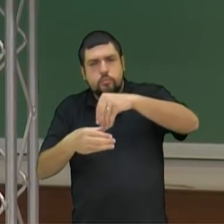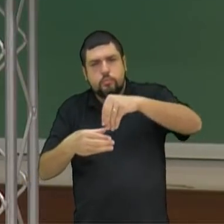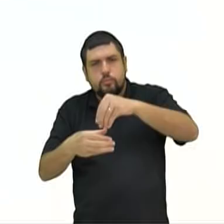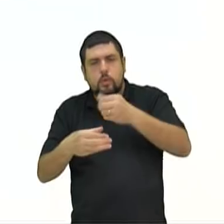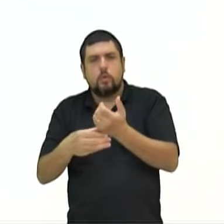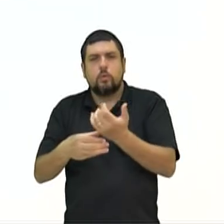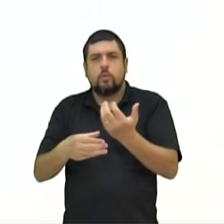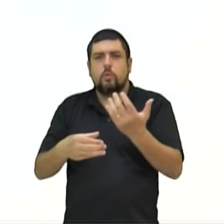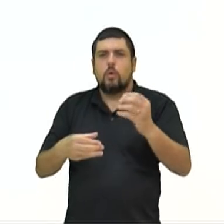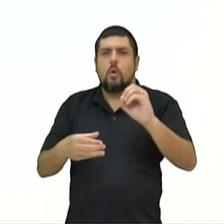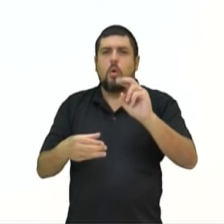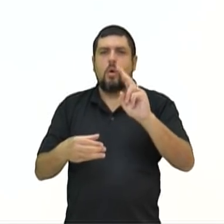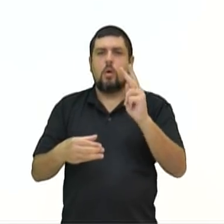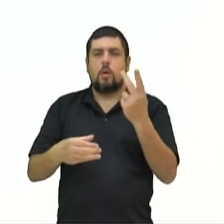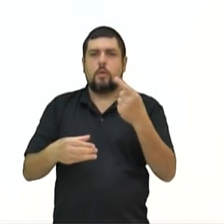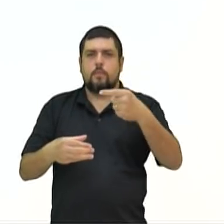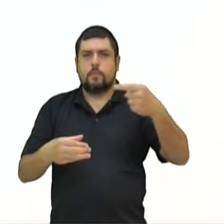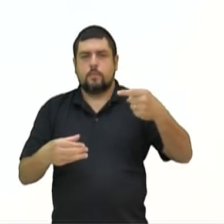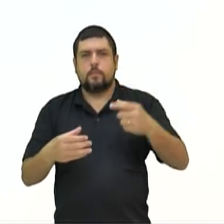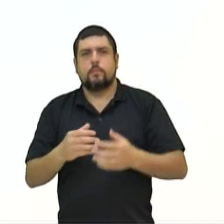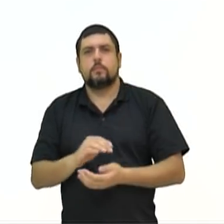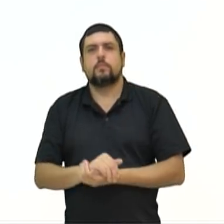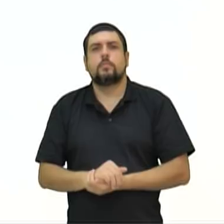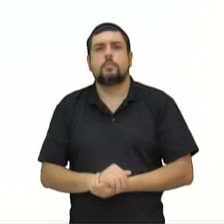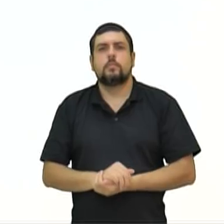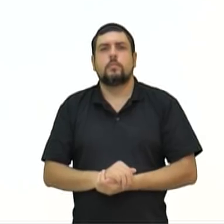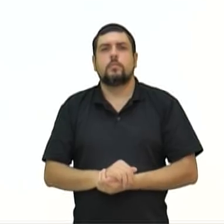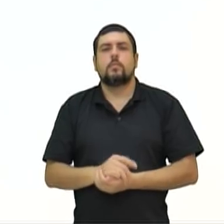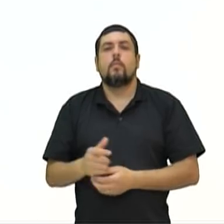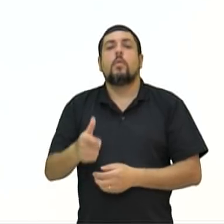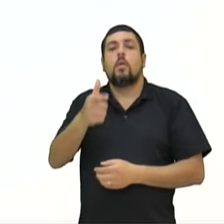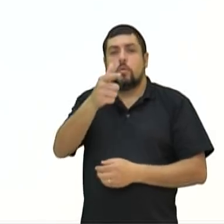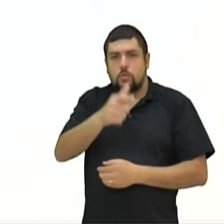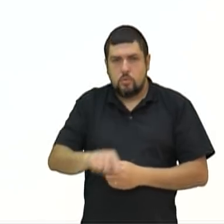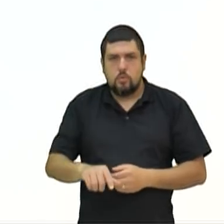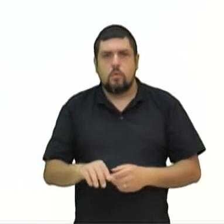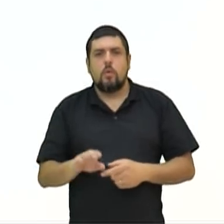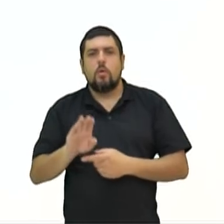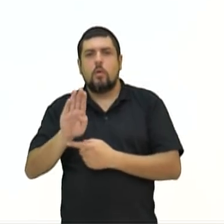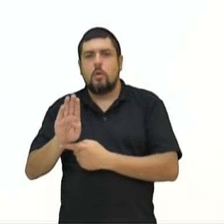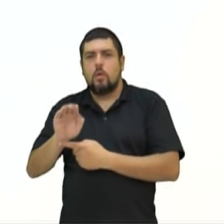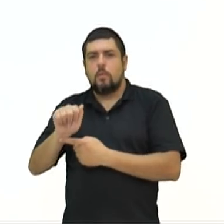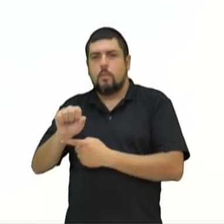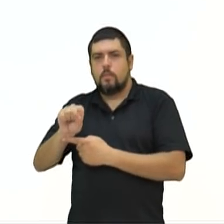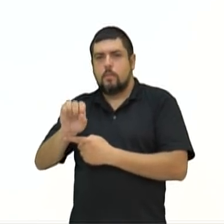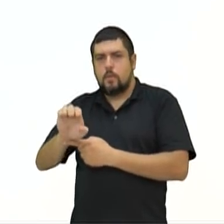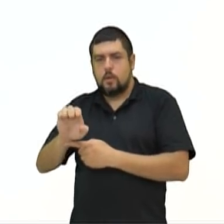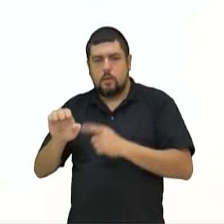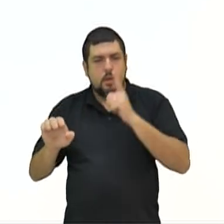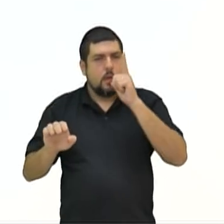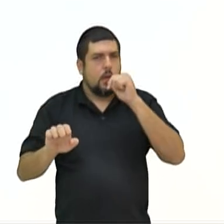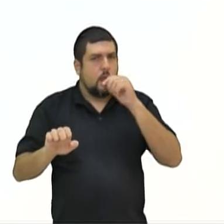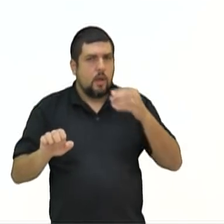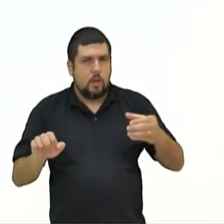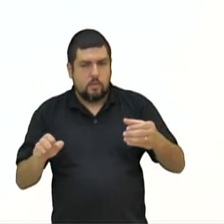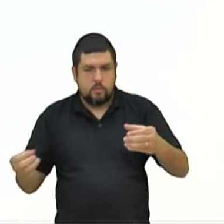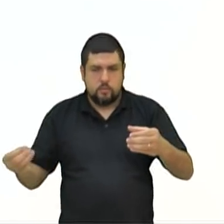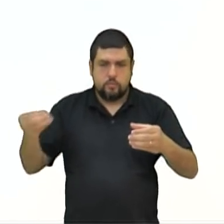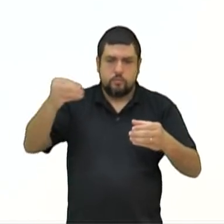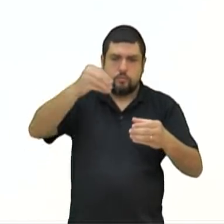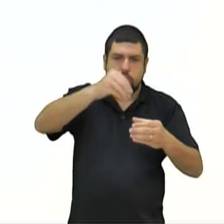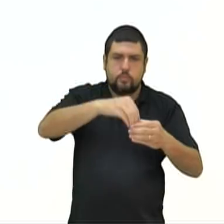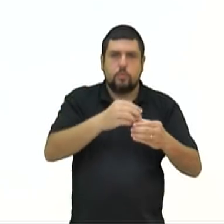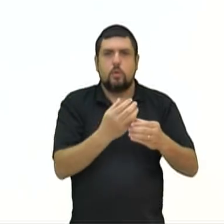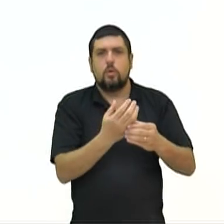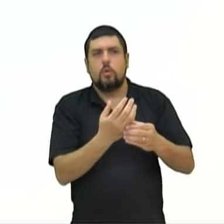Coloquei o hidróxido de cálcio em água. É uma base, libera OH-. 2 OH-, né? E